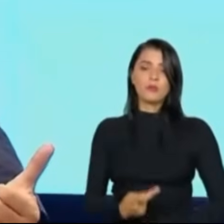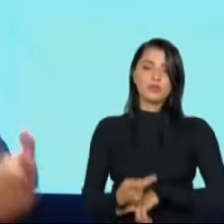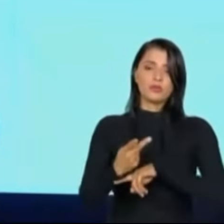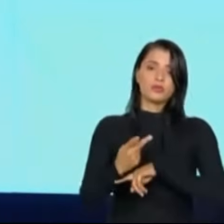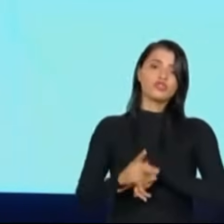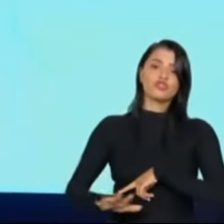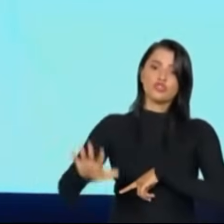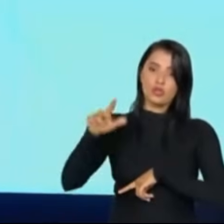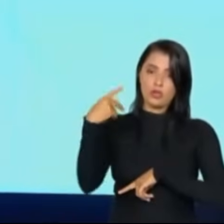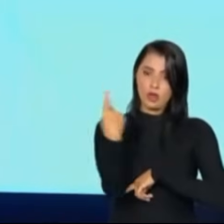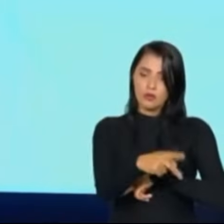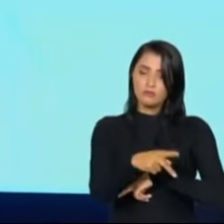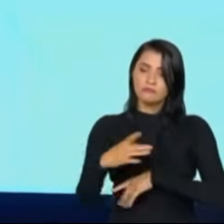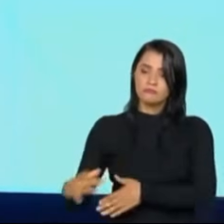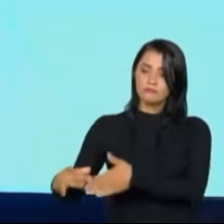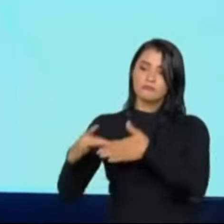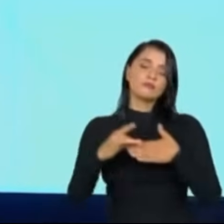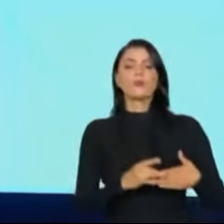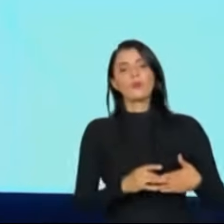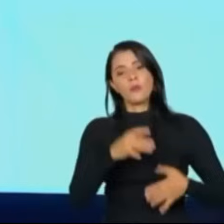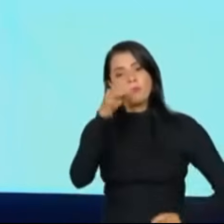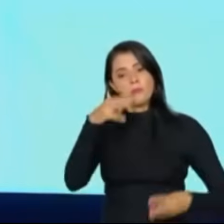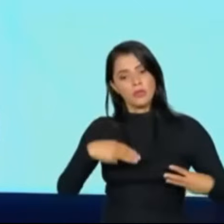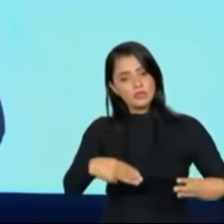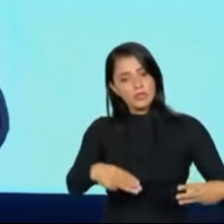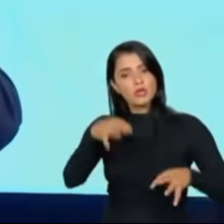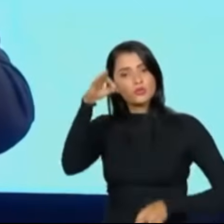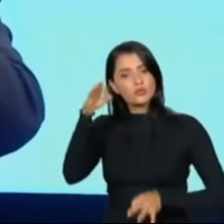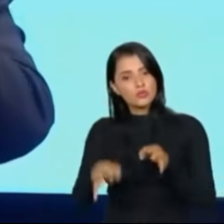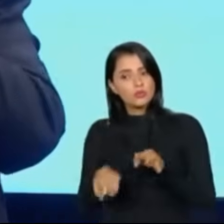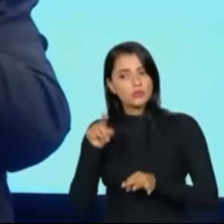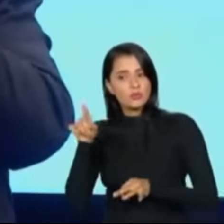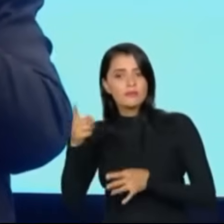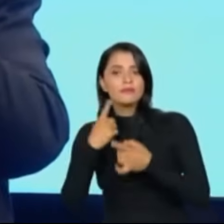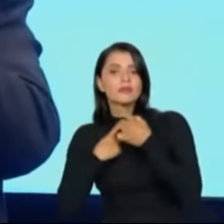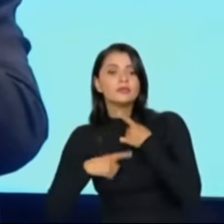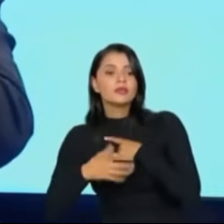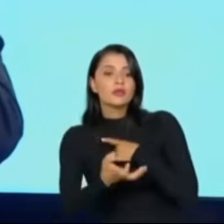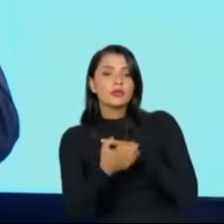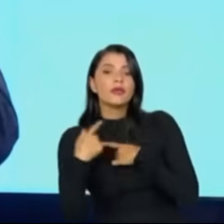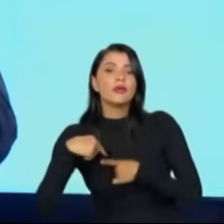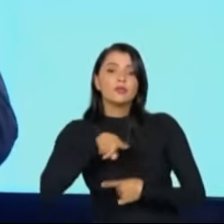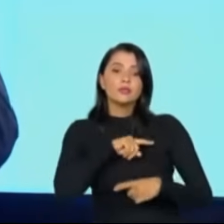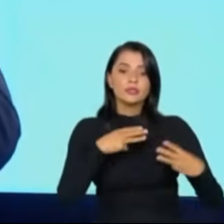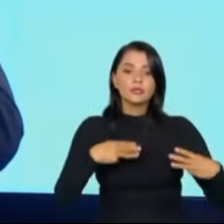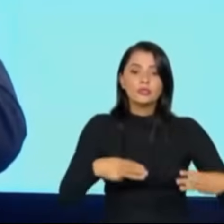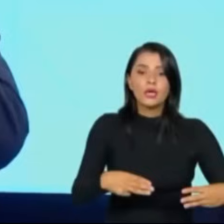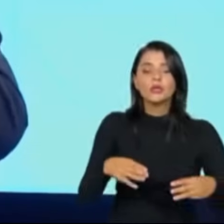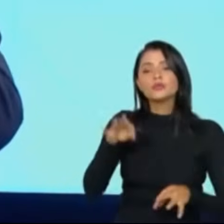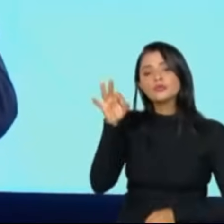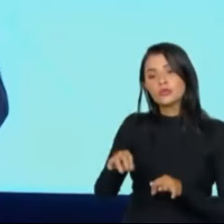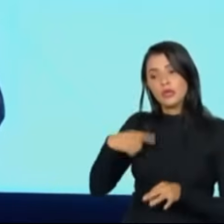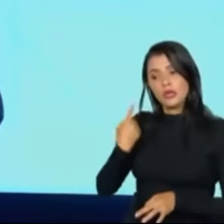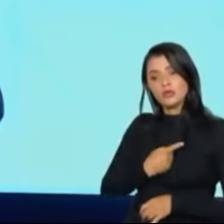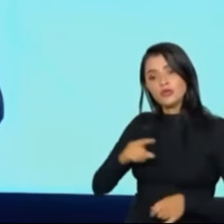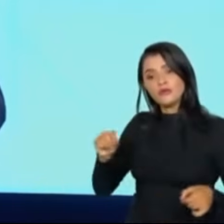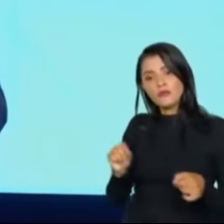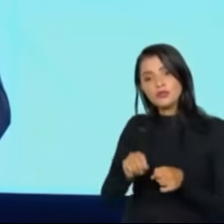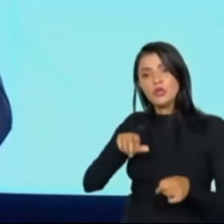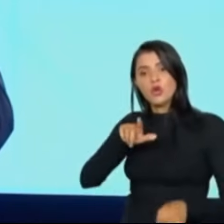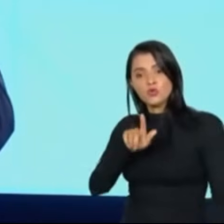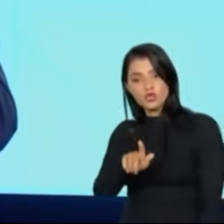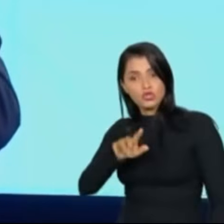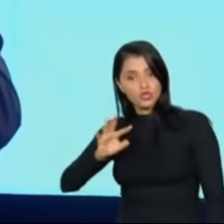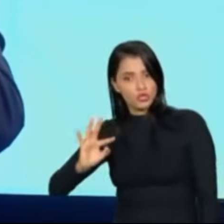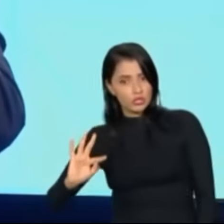Procuradoria-Geral da República e enviou para o Ministério da Justiça. O que ele deseja do Ministério da Justiça? Que nós façamos um GT, um